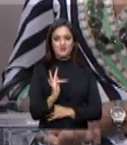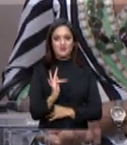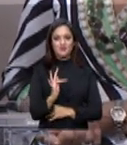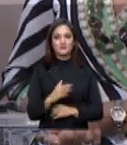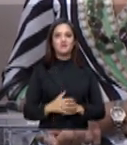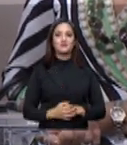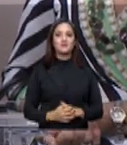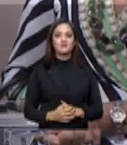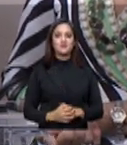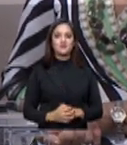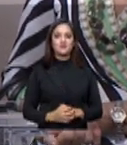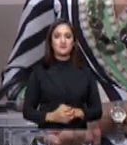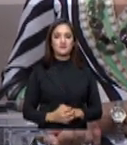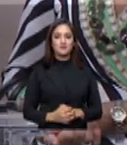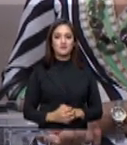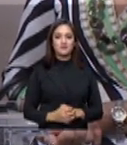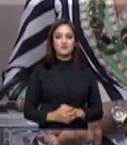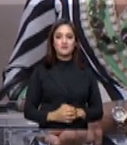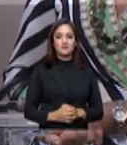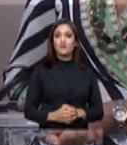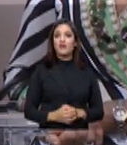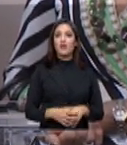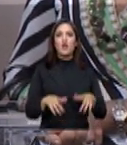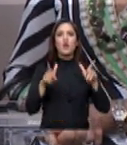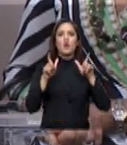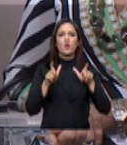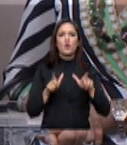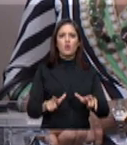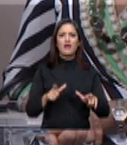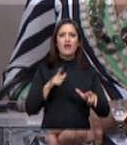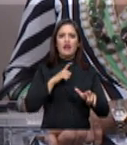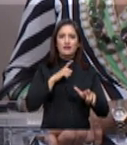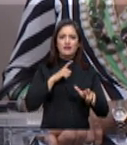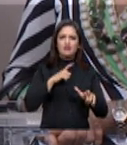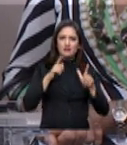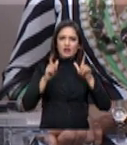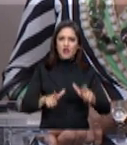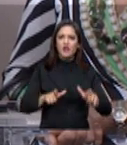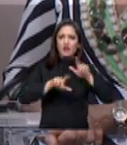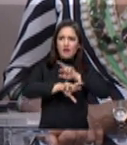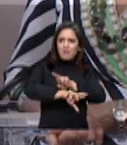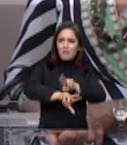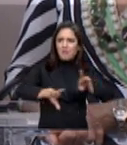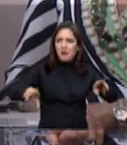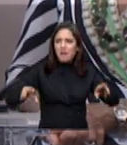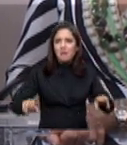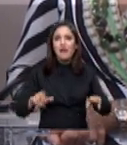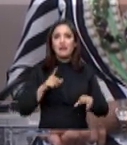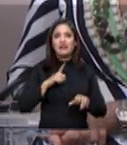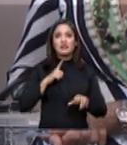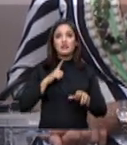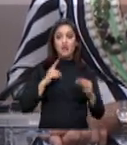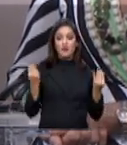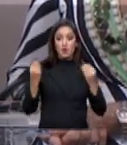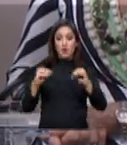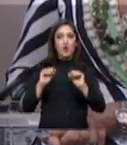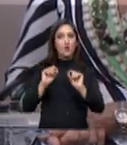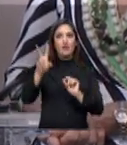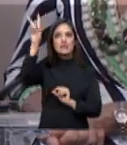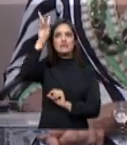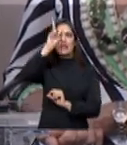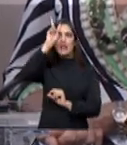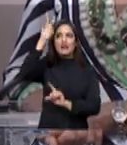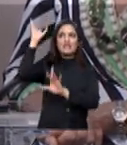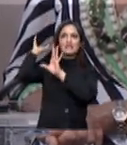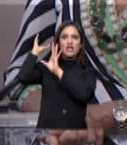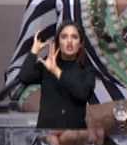Federal. Cuida-se de espaço multifacetado que abrigará a memória e a